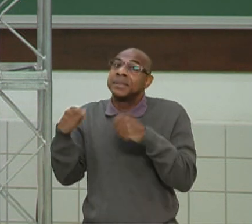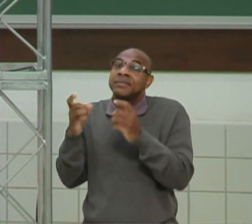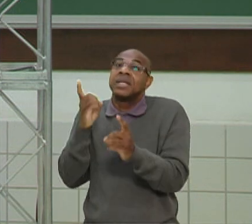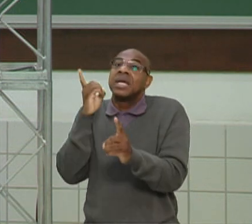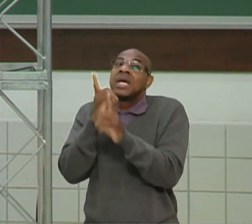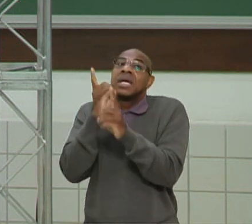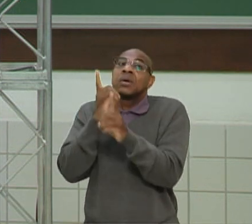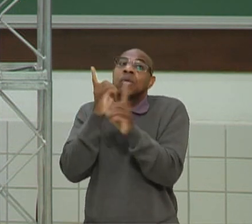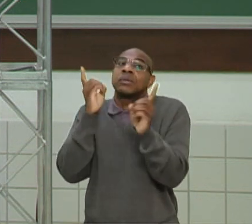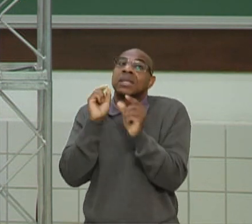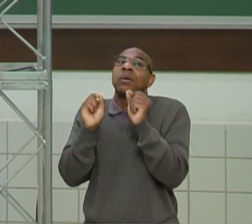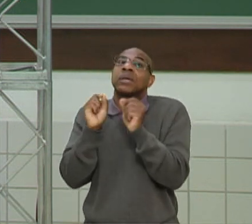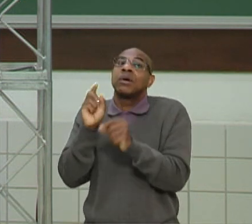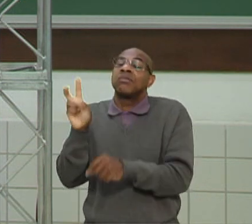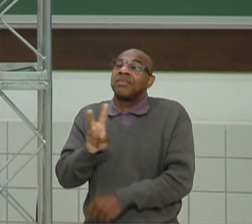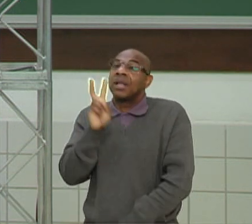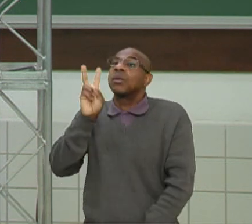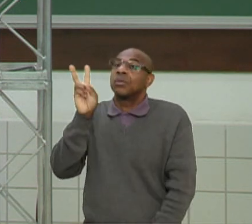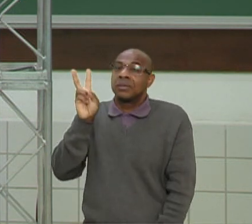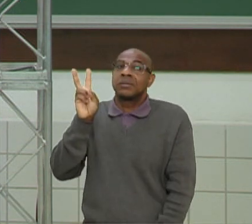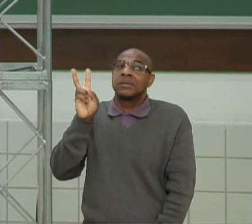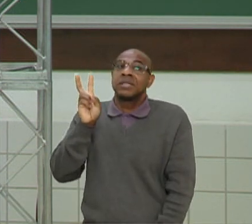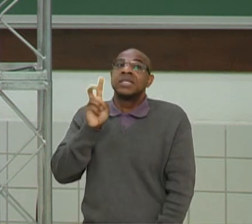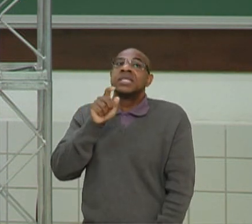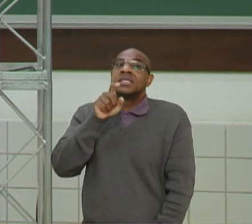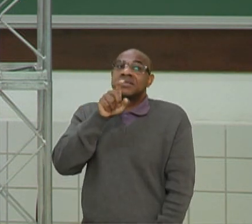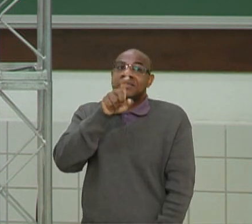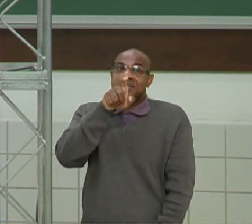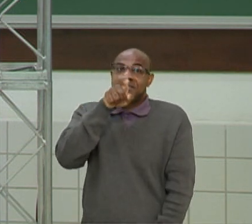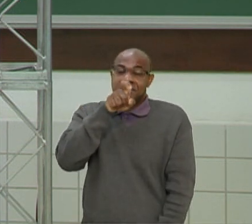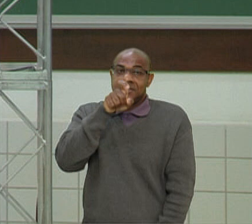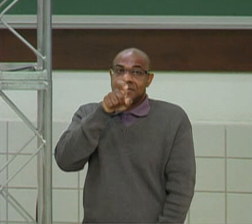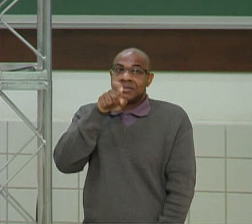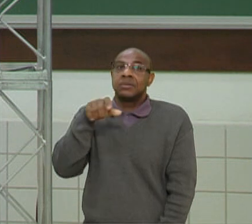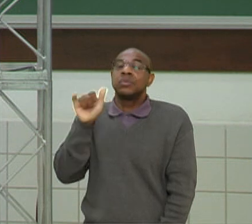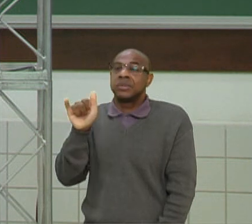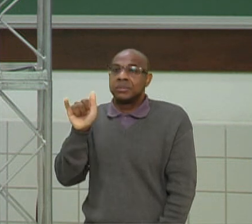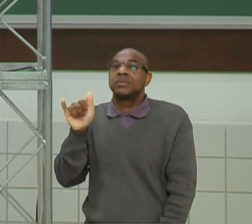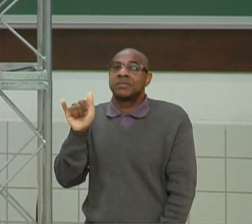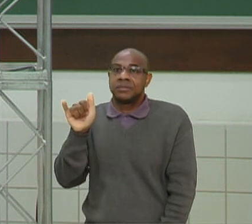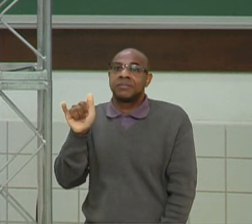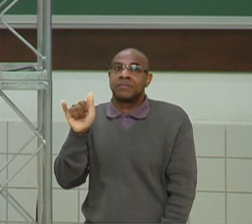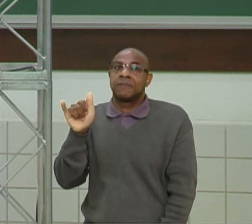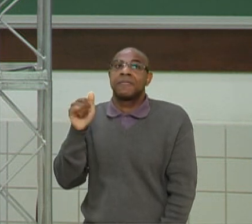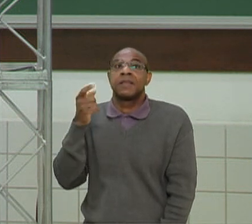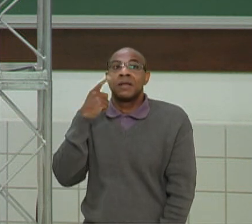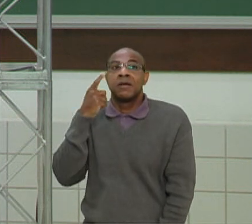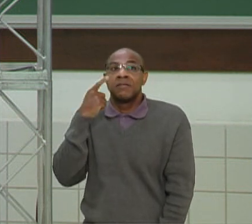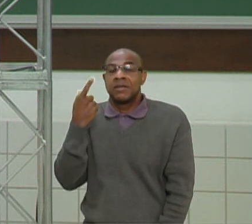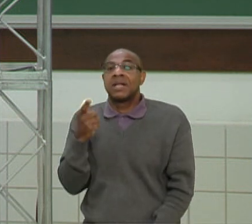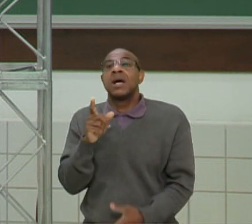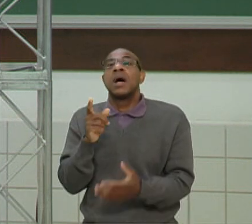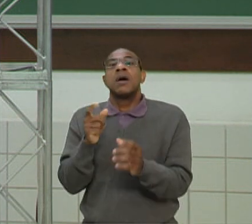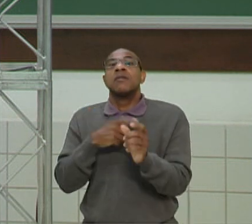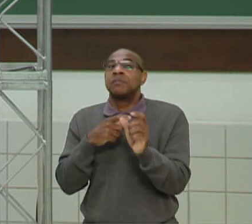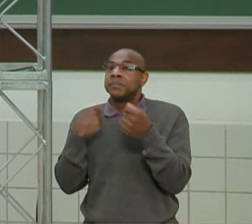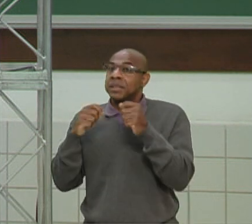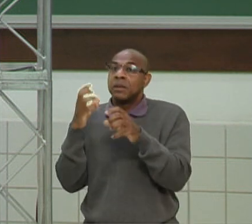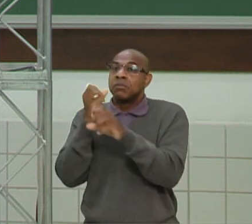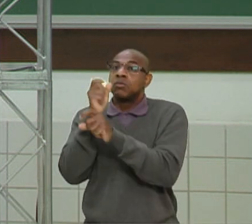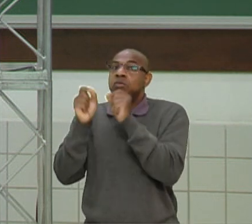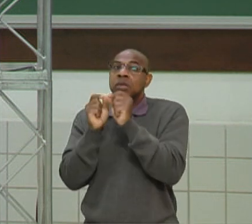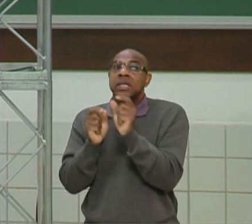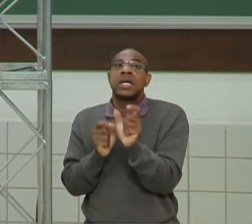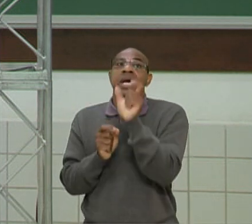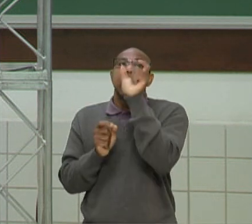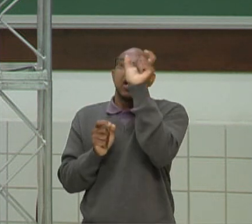da igualdade. Conceito da igualdade, eu vou igualar a parte real com a parte real, a parte